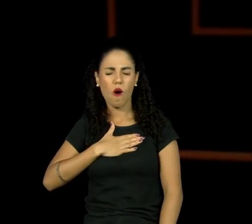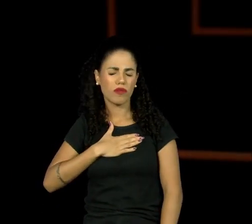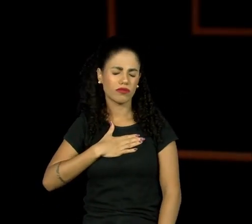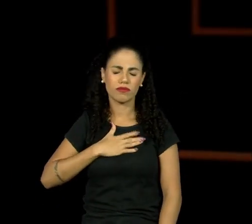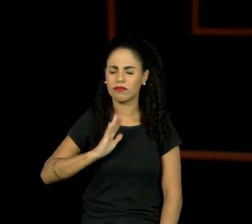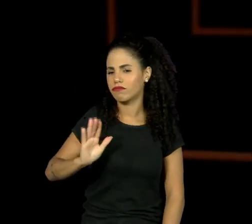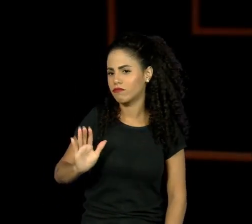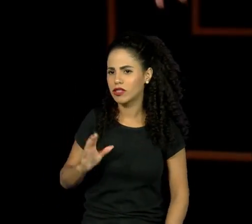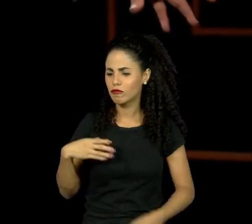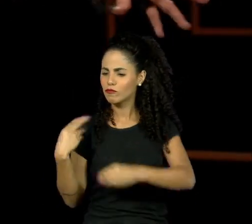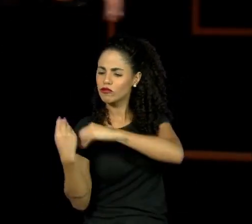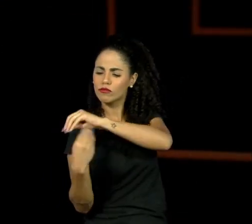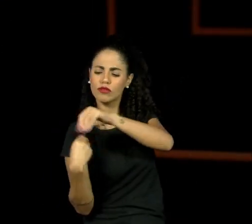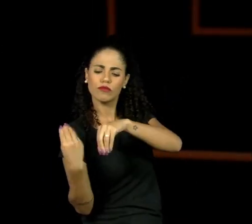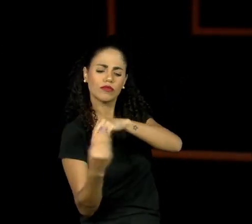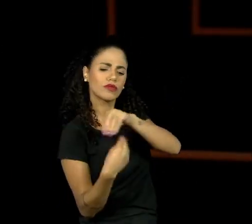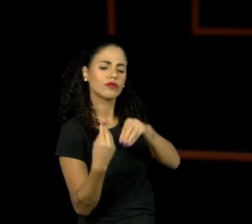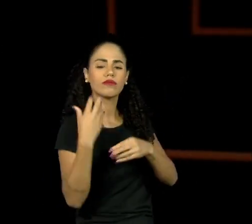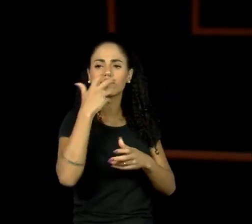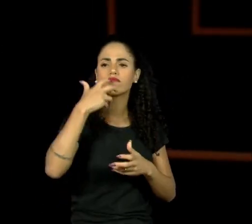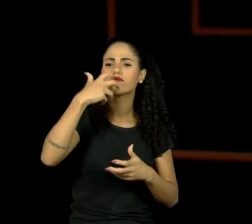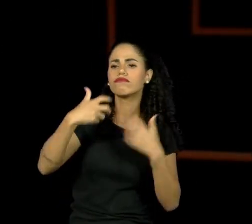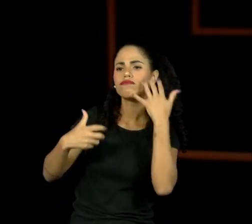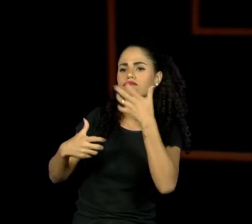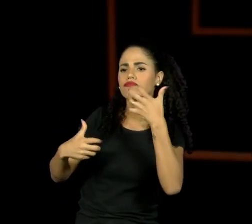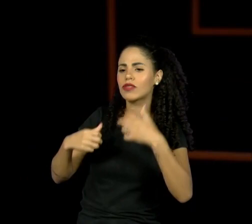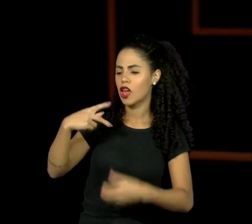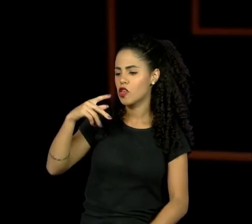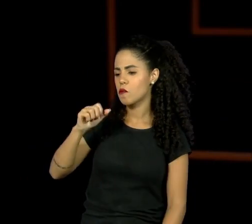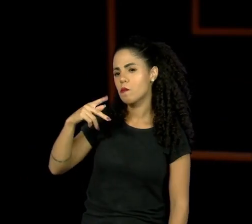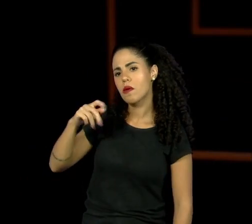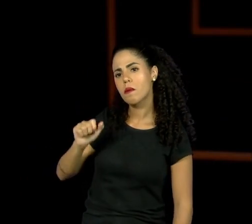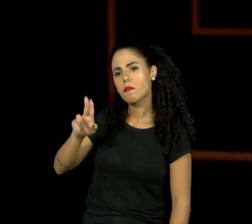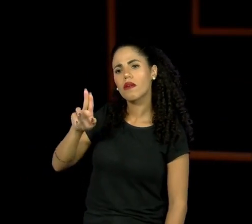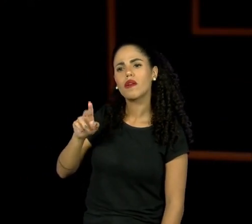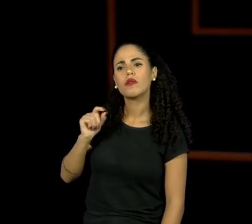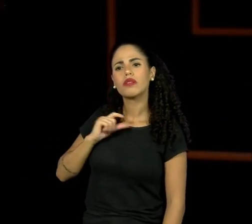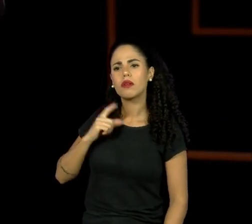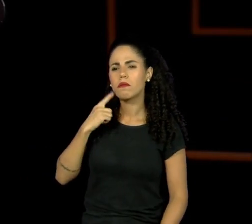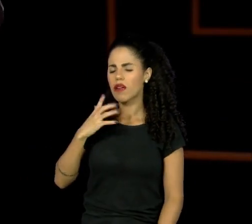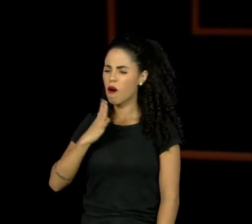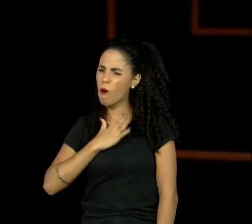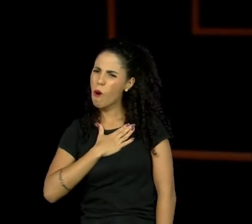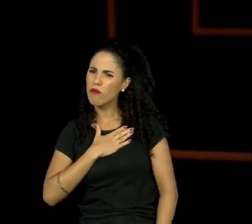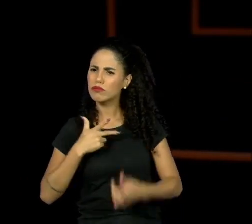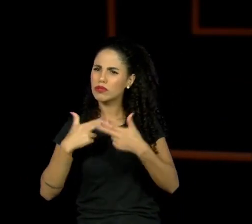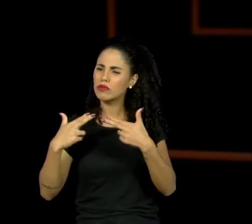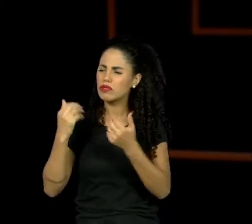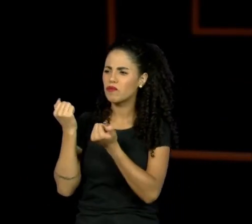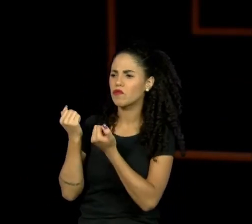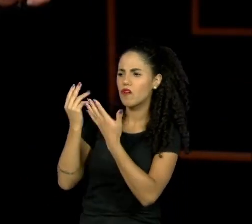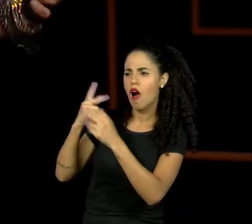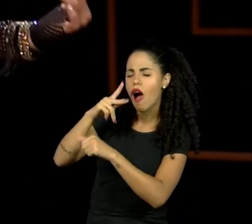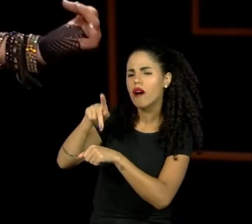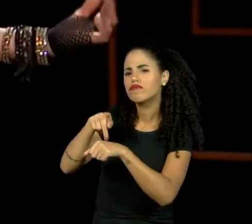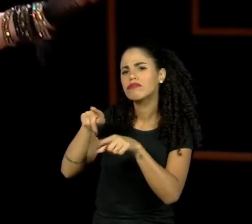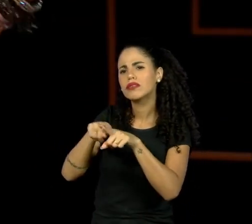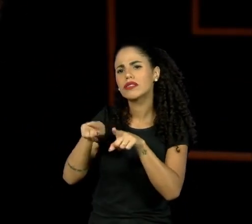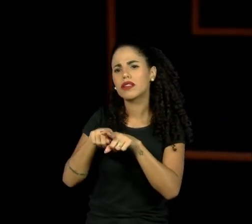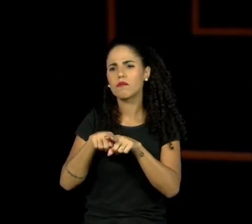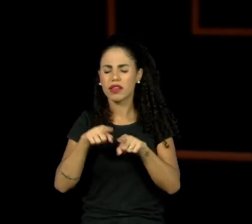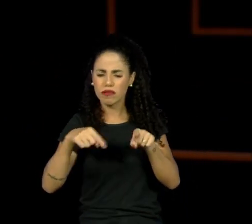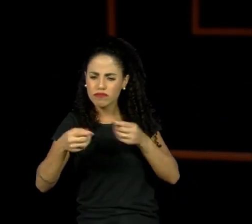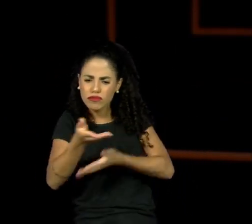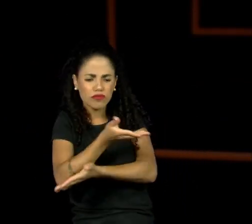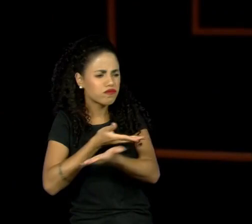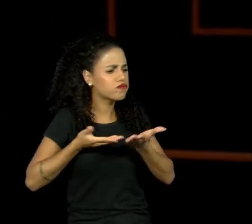aquelas misturas todas, né? E o Pepeu, que tem aquela coisa de Jimi Hendrix, Cream, e lá vai, e o Moraes lá de Ituaçu, e o Paulinho lá de Santa